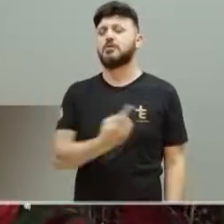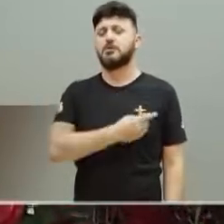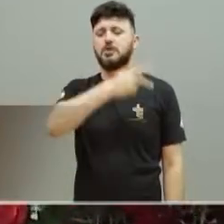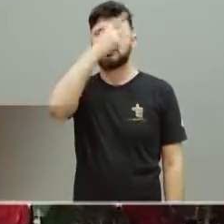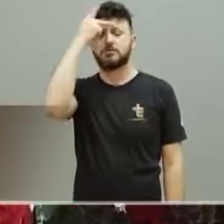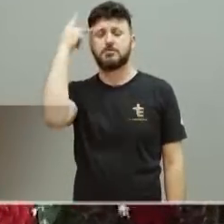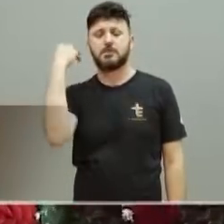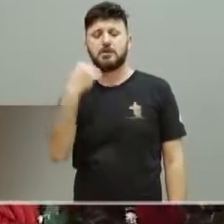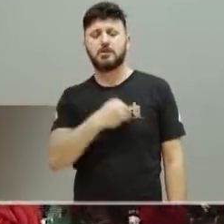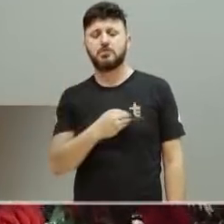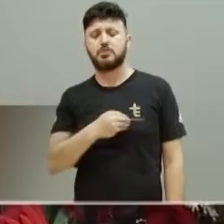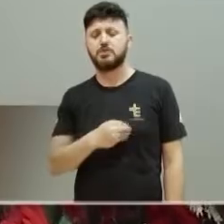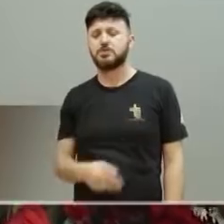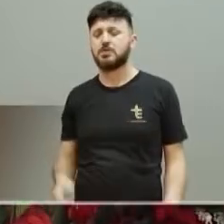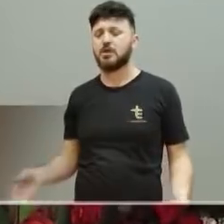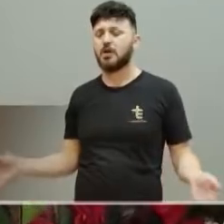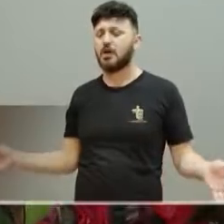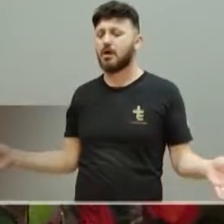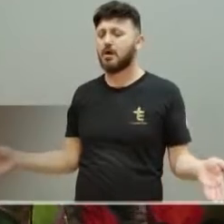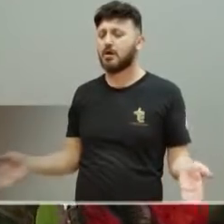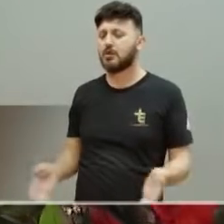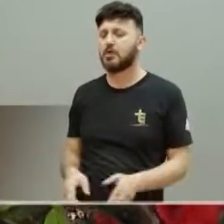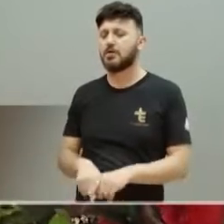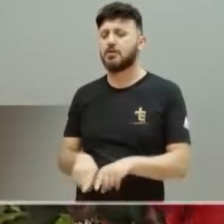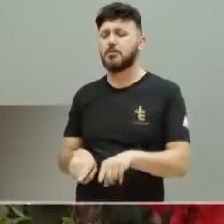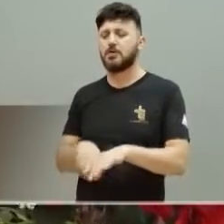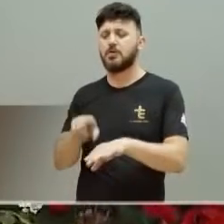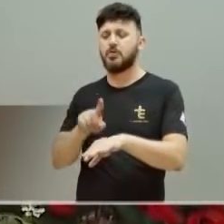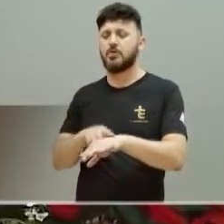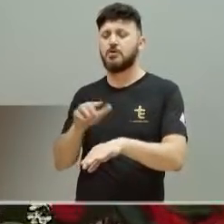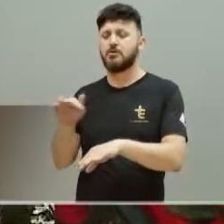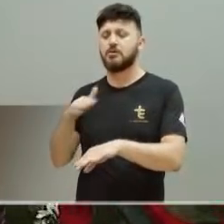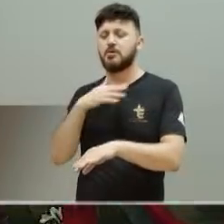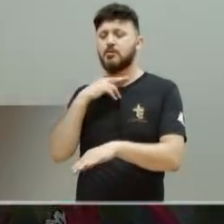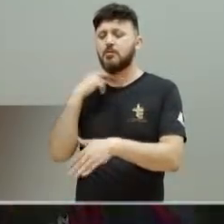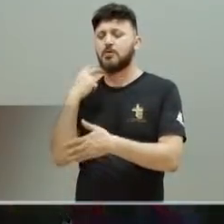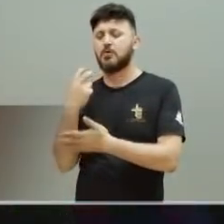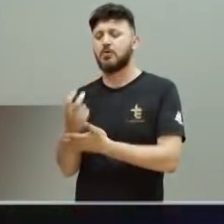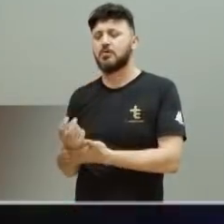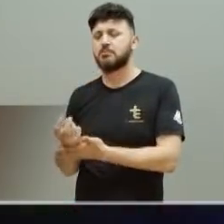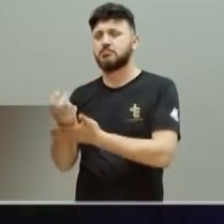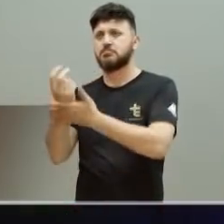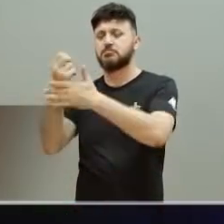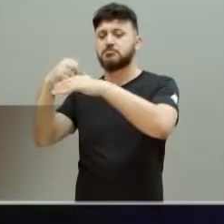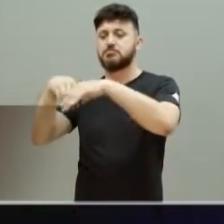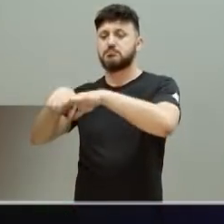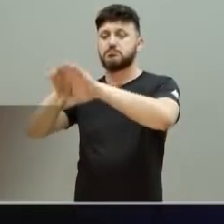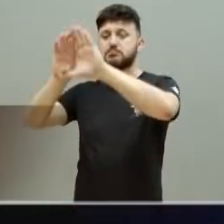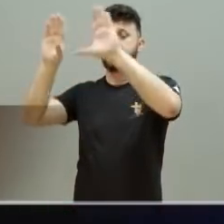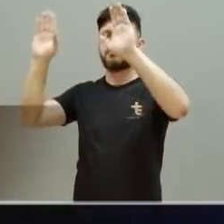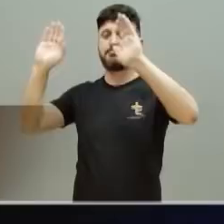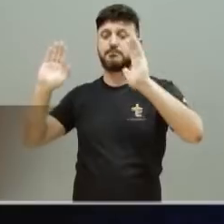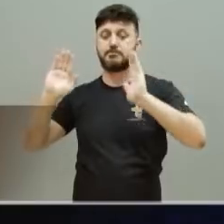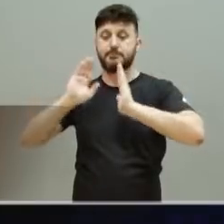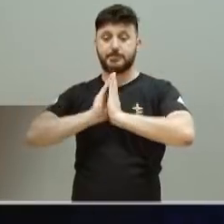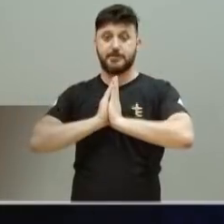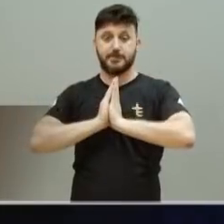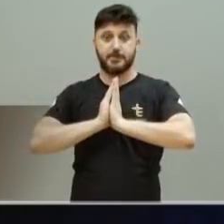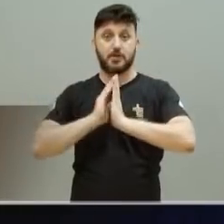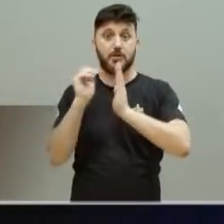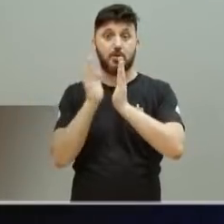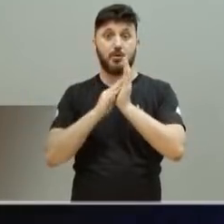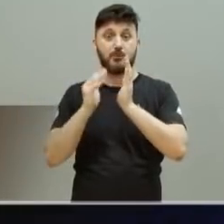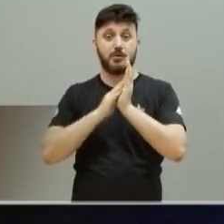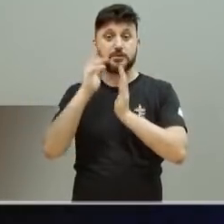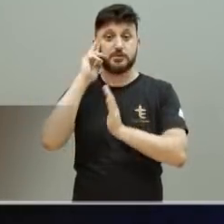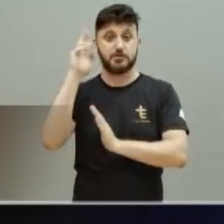por nós, pecadores, agora e na hora de nossa morte. Amém. Louvado seja o